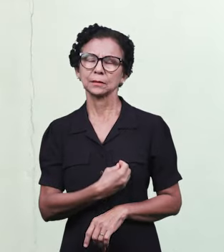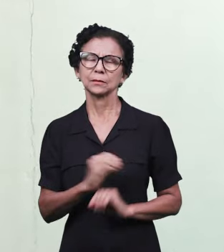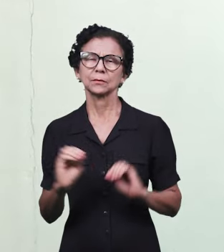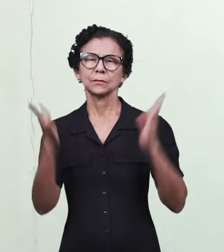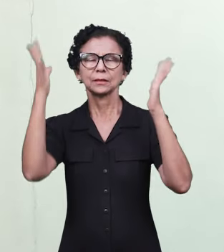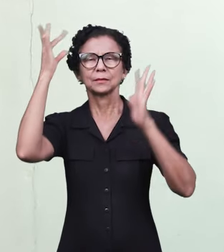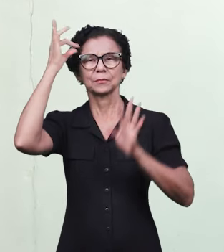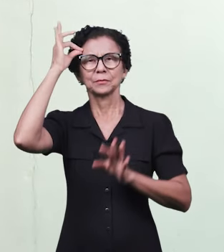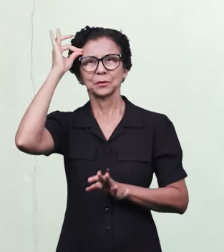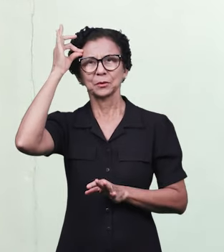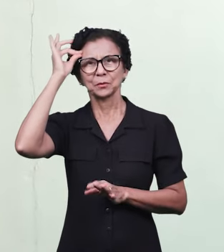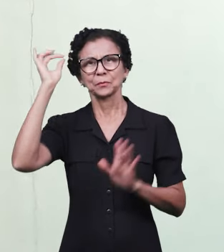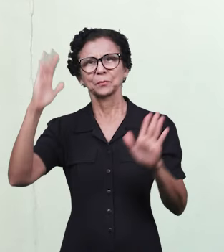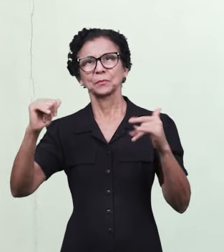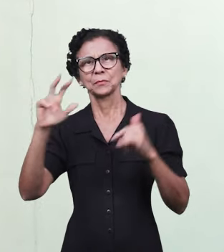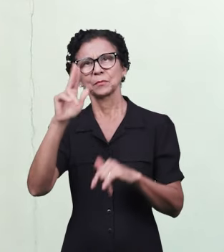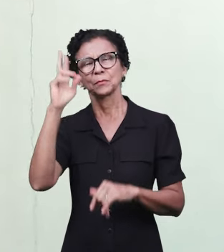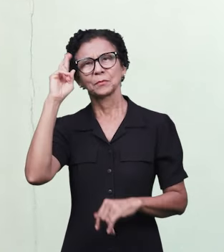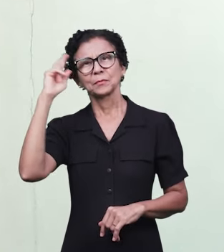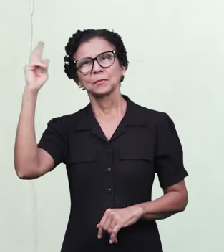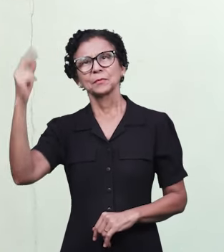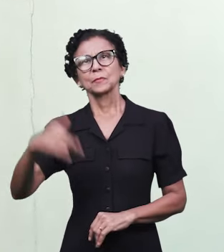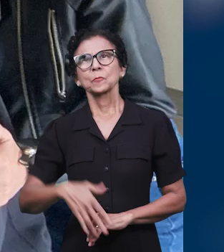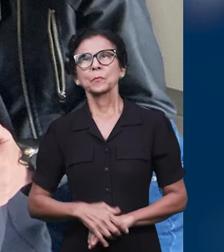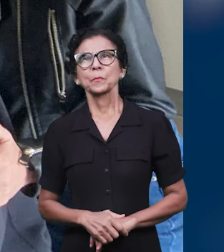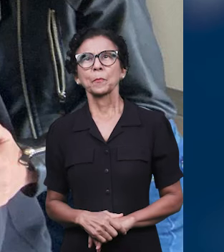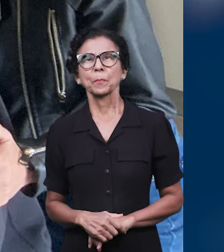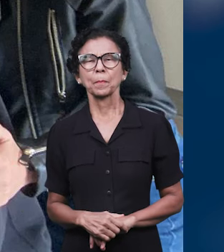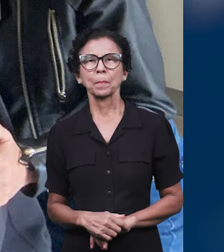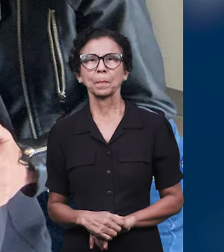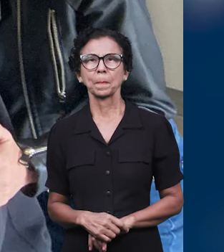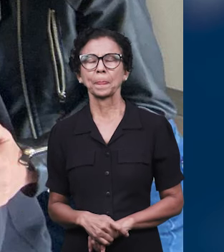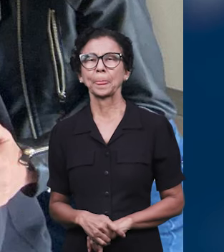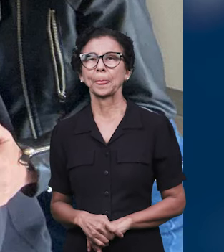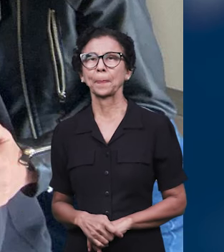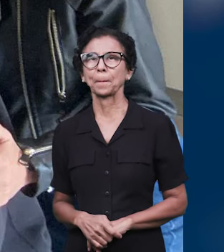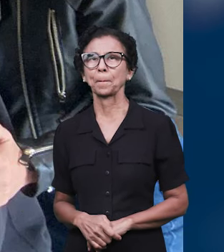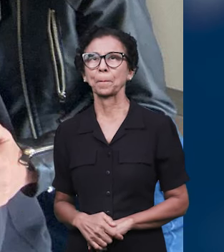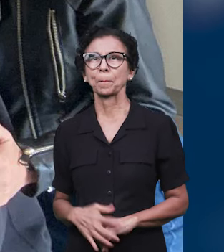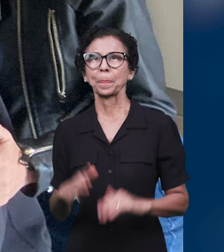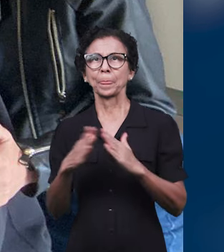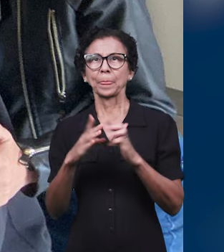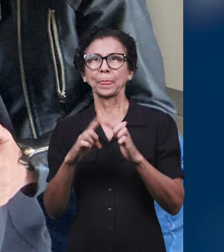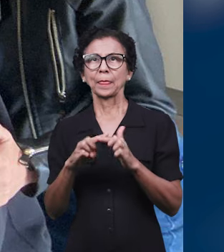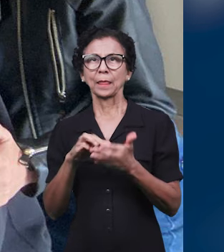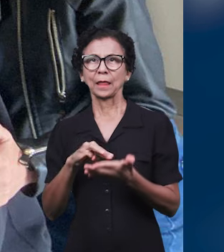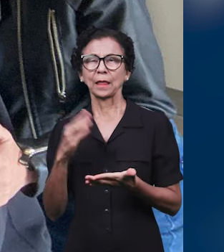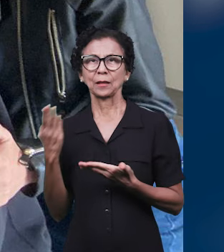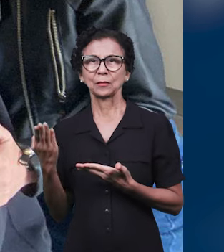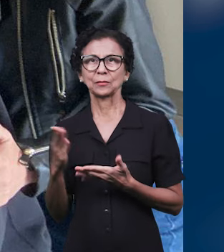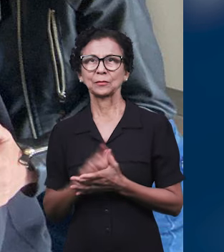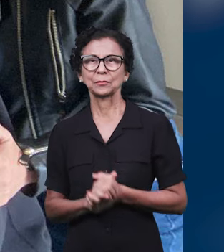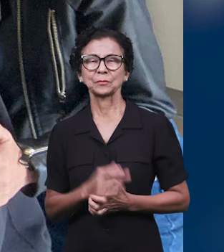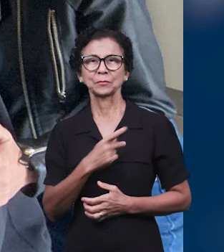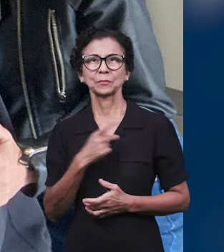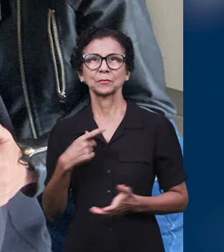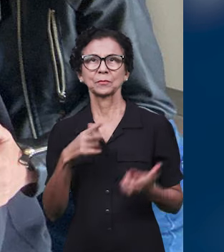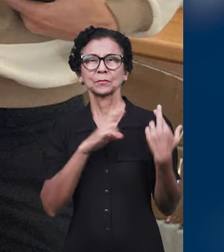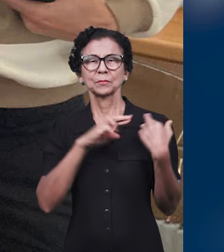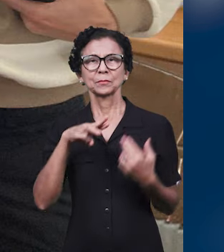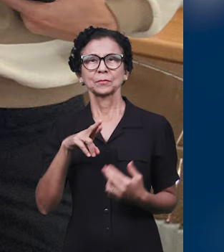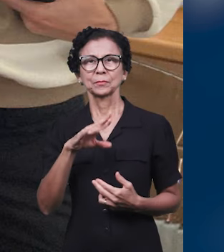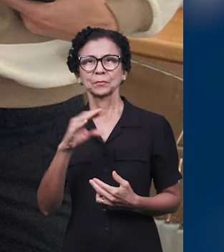na Itália, têm realizado uma caravana de visitas aos lares de irmãos da igreja. Os jovens têm testemunhado as grandes maravilhas